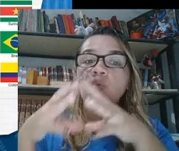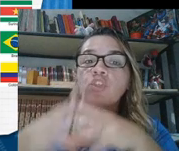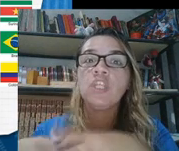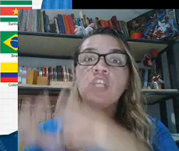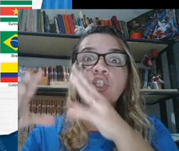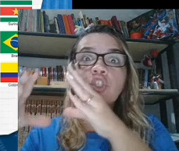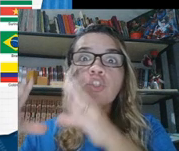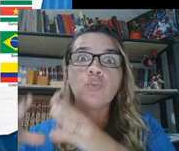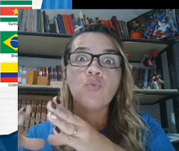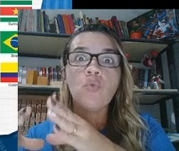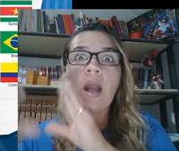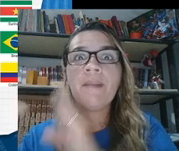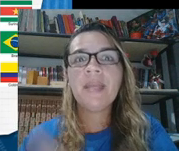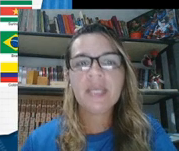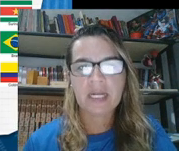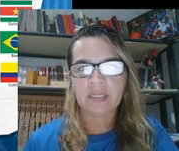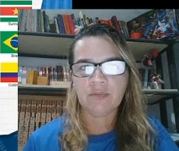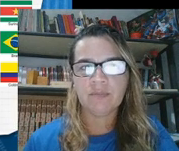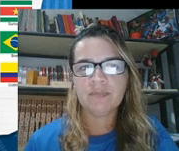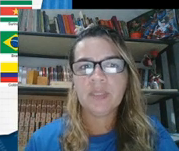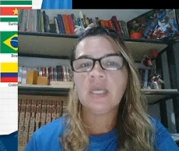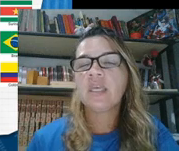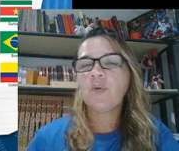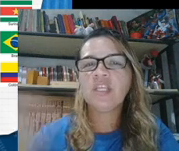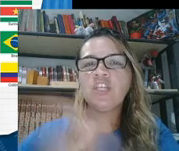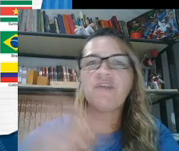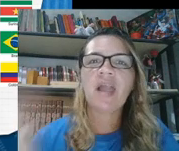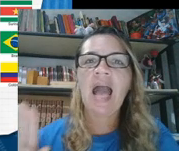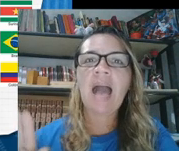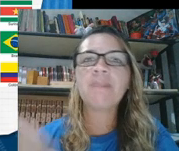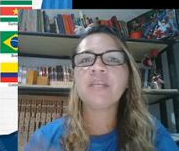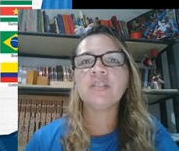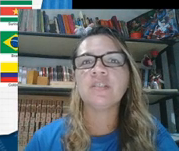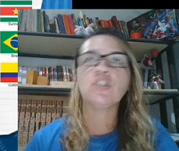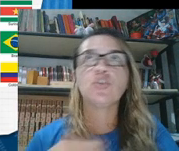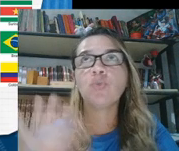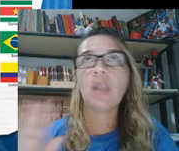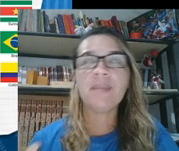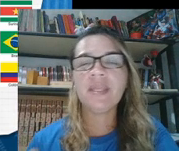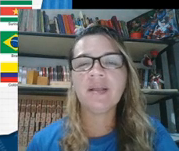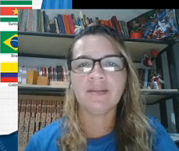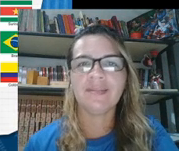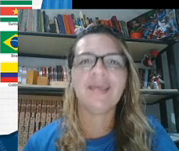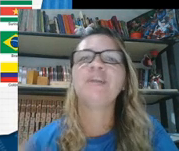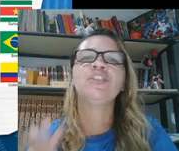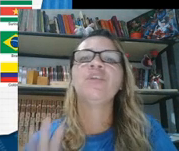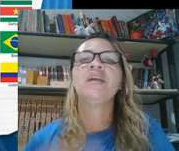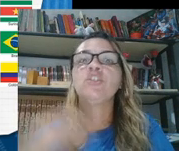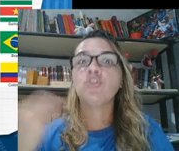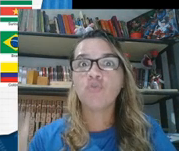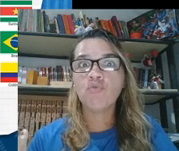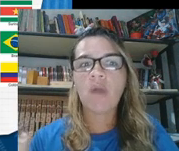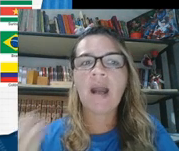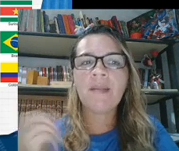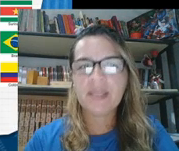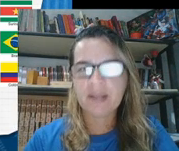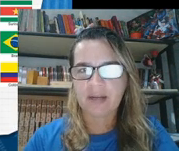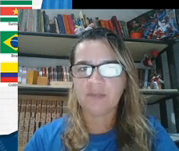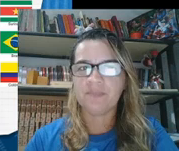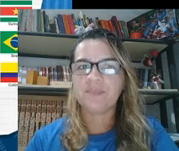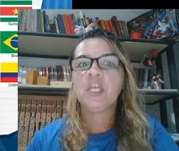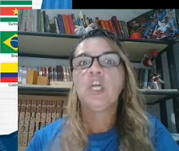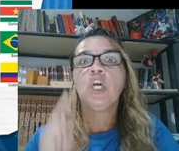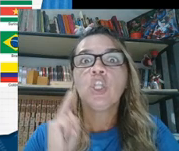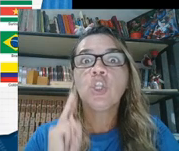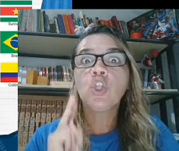no continente sul-americano. Porque quando a gente fala rápido, a gente diz assim, sul-americano, né? Mas não é,